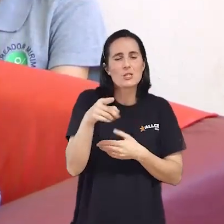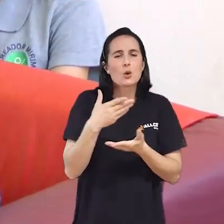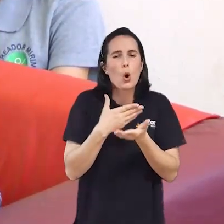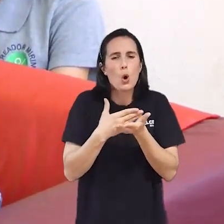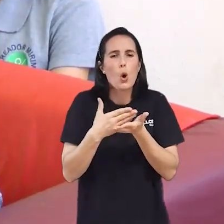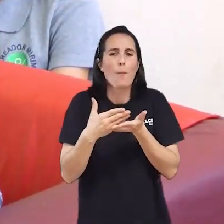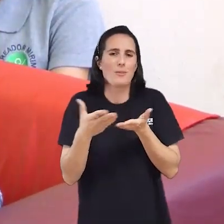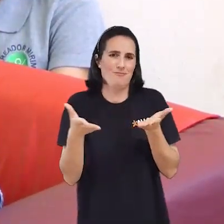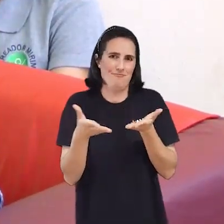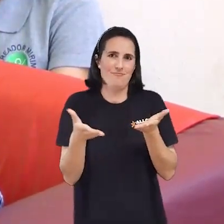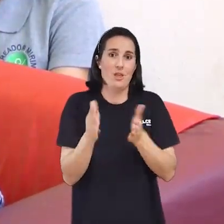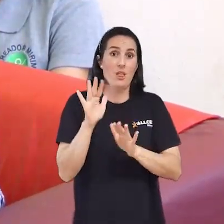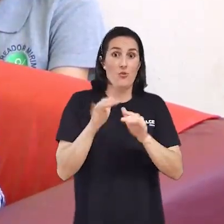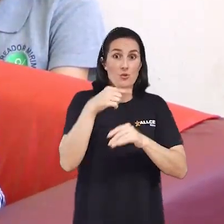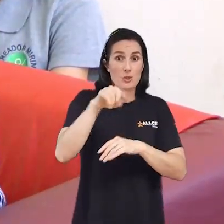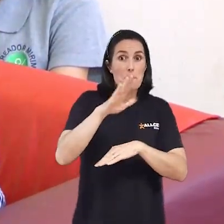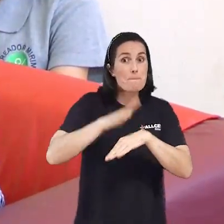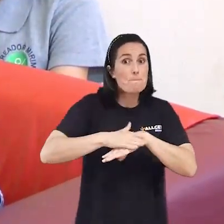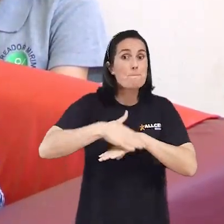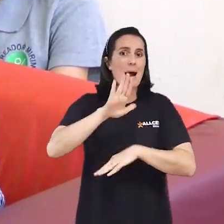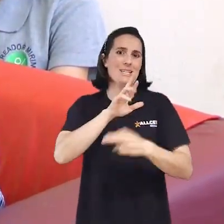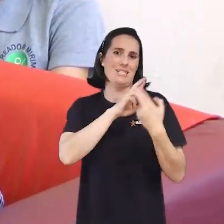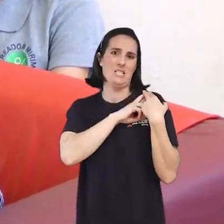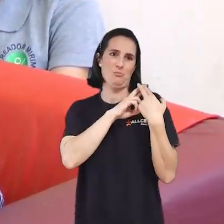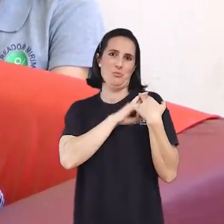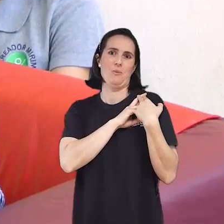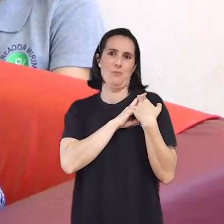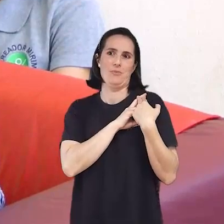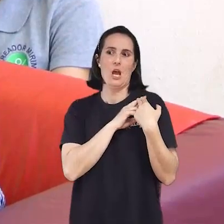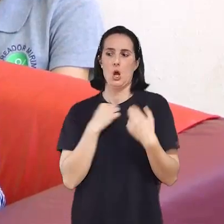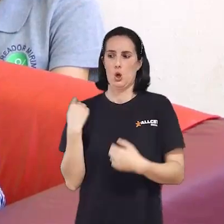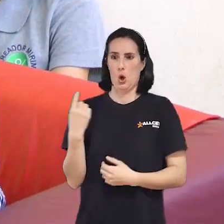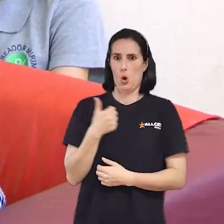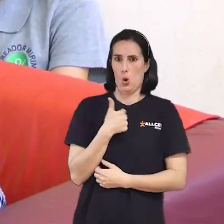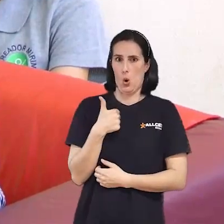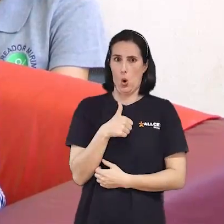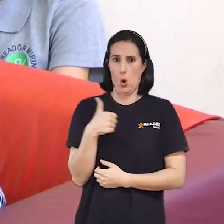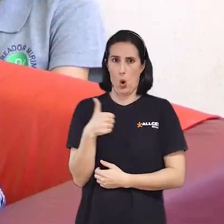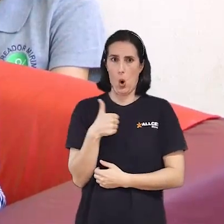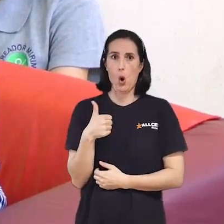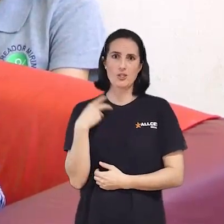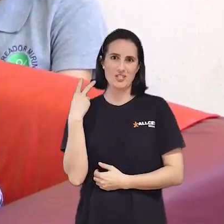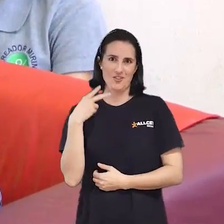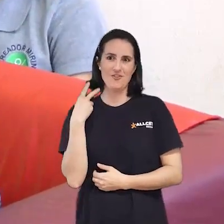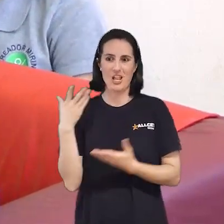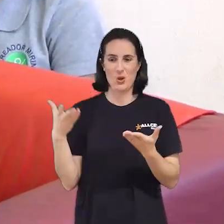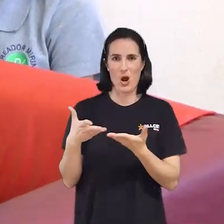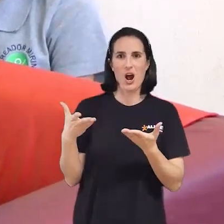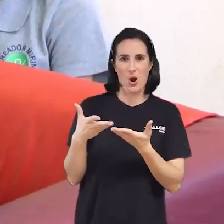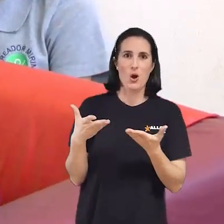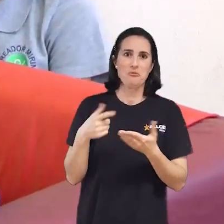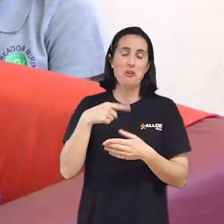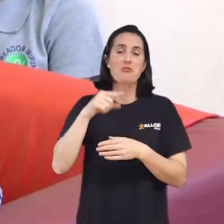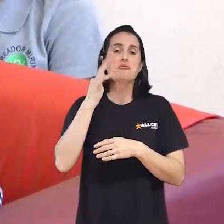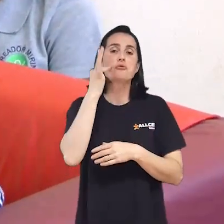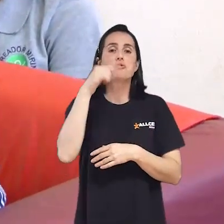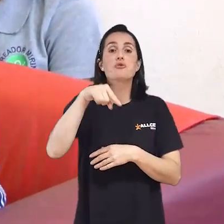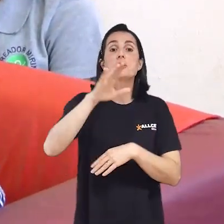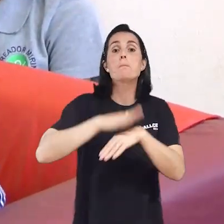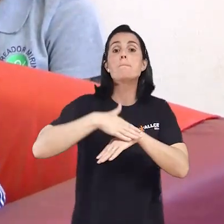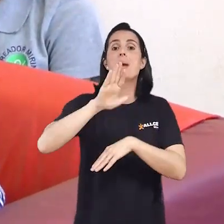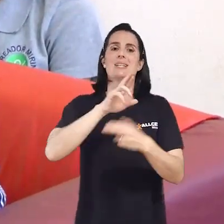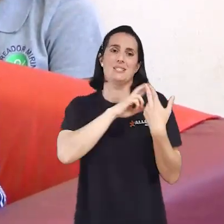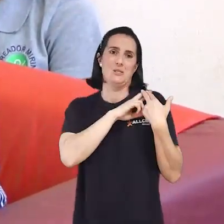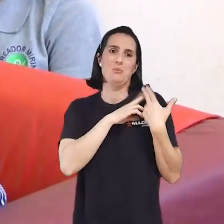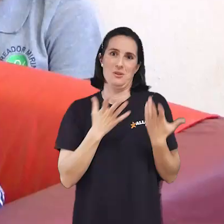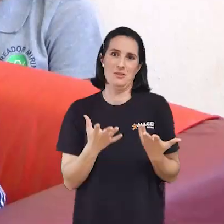agora, com 2.156 votos, né? E que me faz ser vereador de Jaraguá com muita responsabilidade,